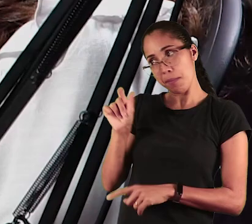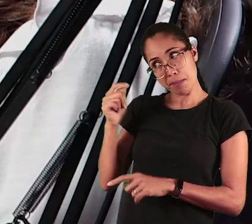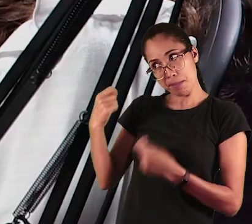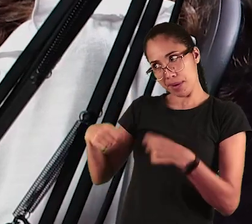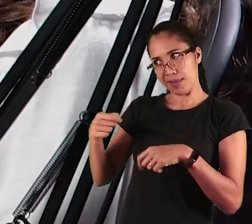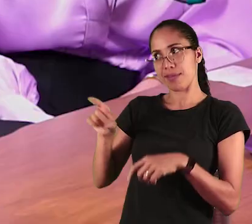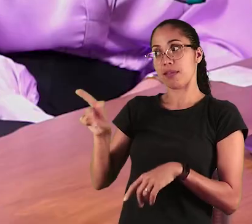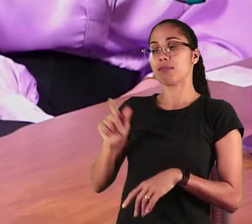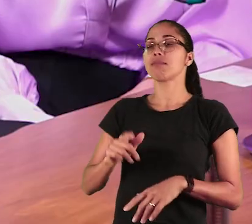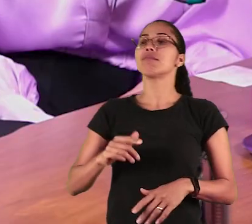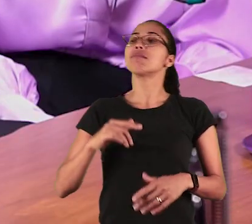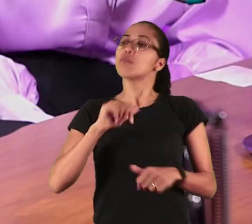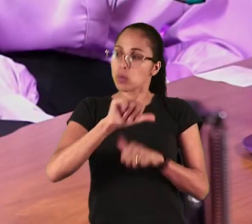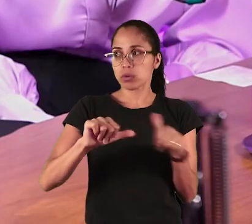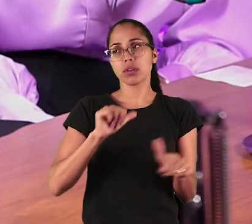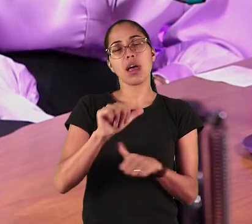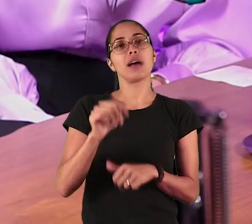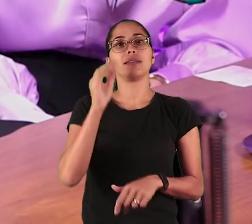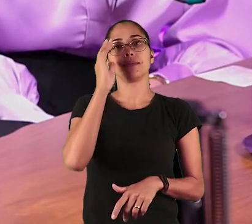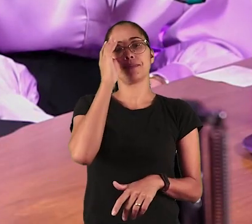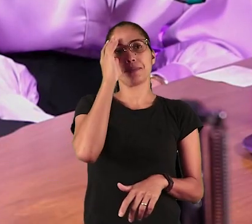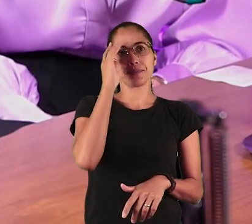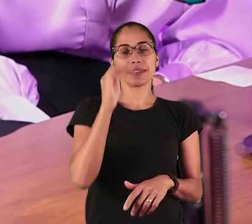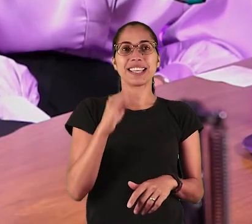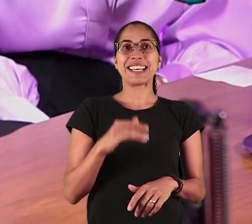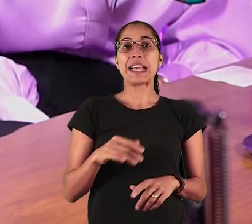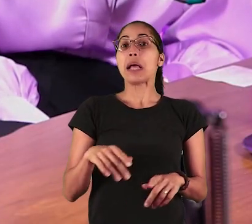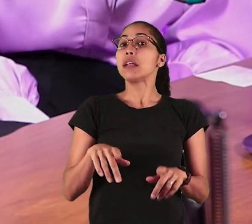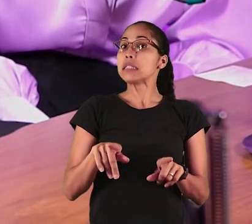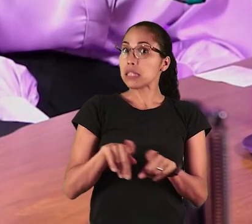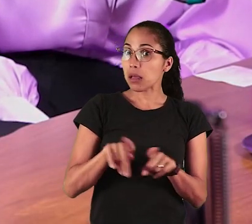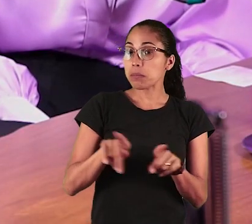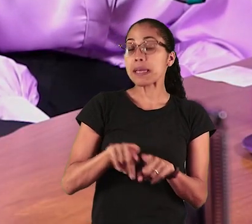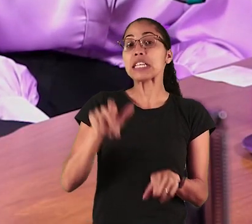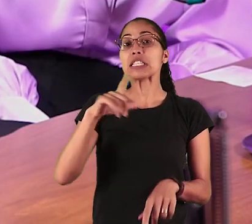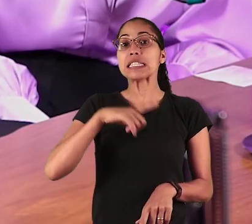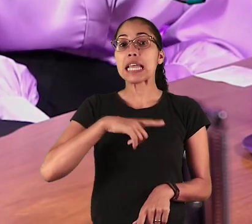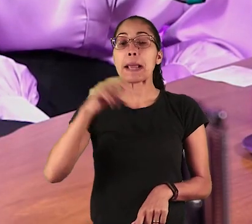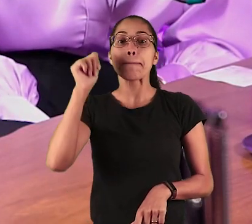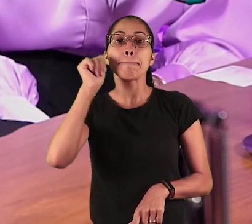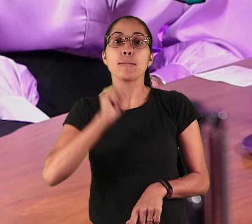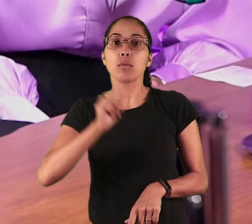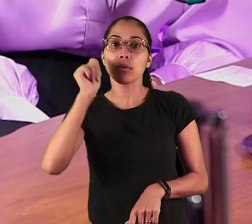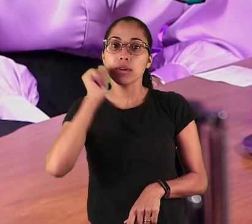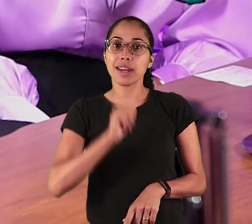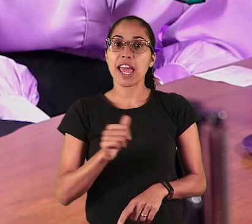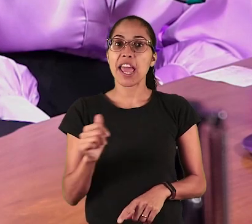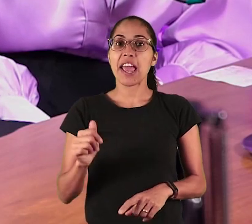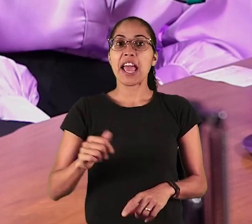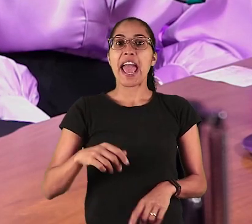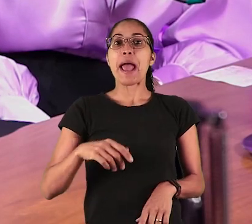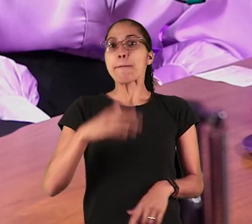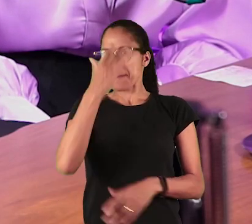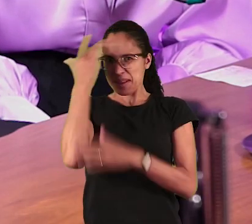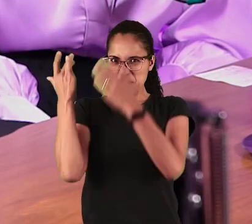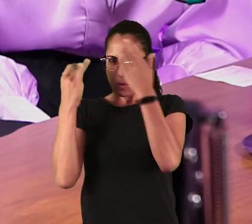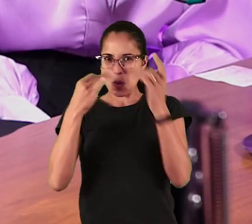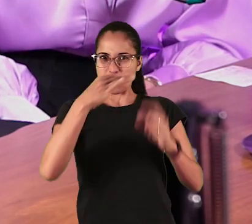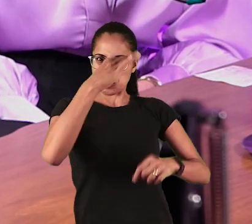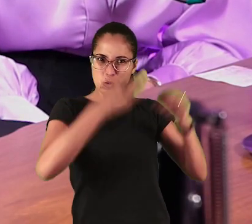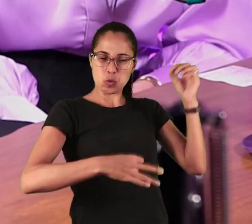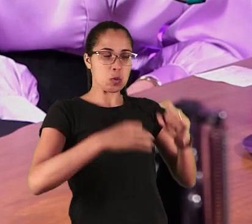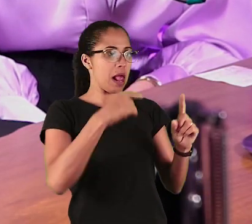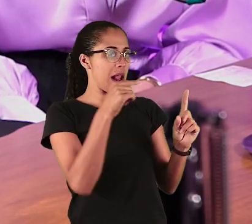mulheres que já me contaram isso que são muito julgadas por terem um perfil mais duro e que